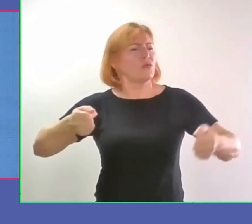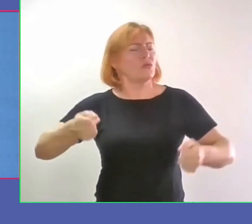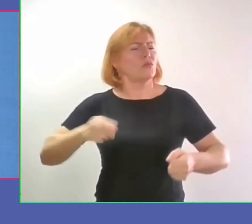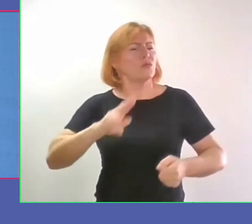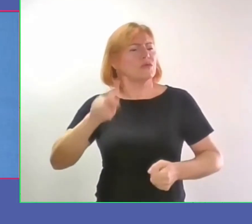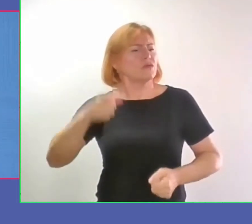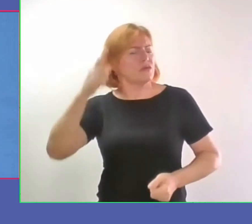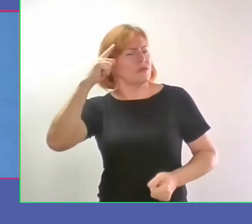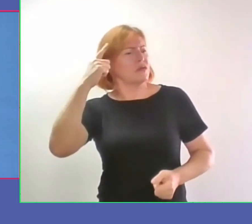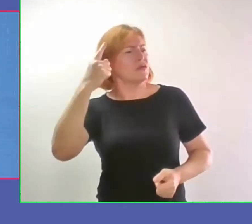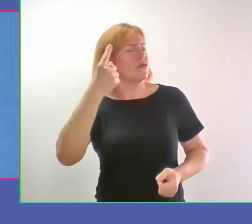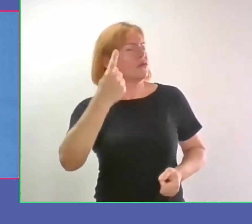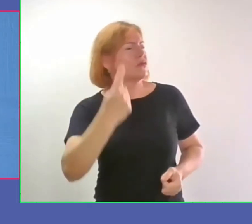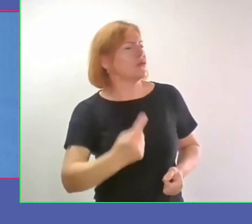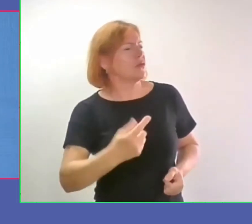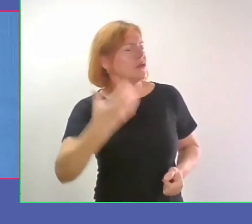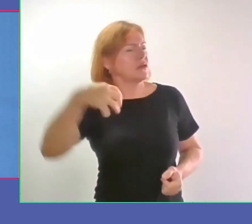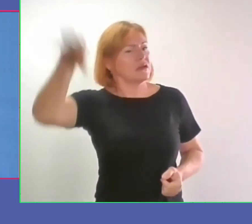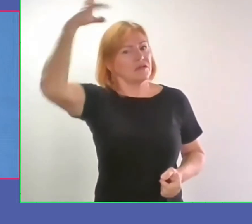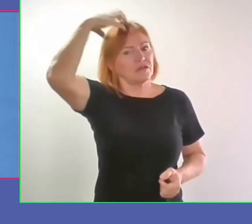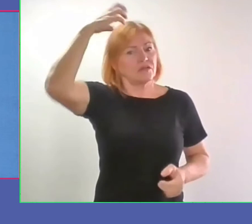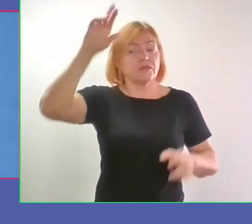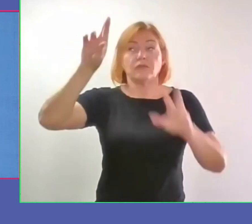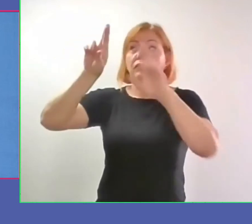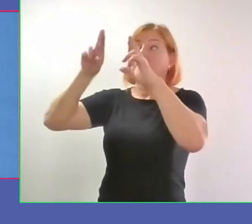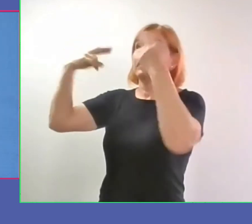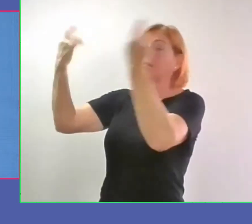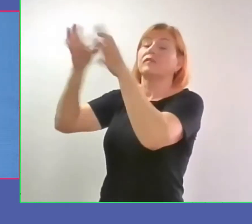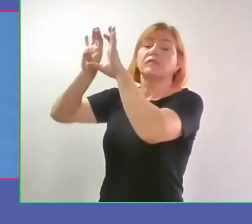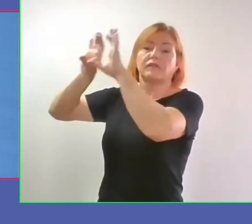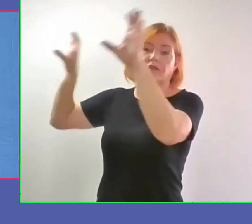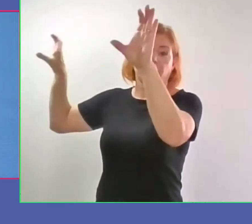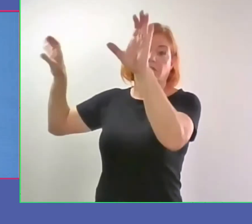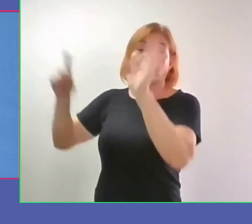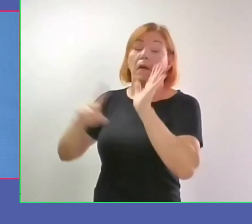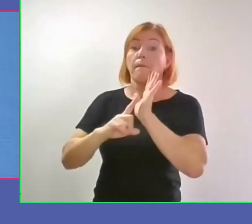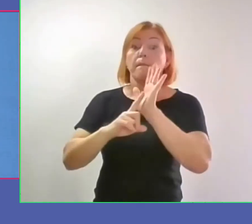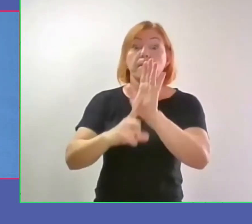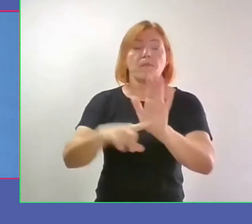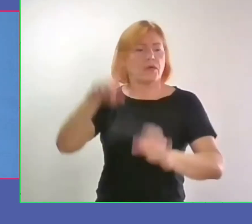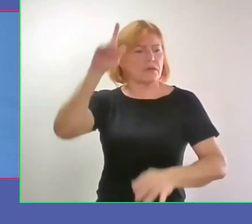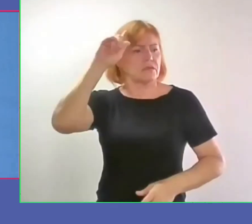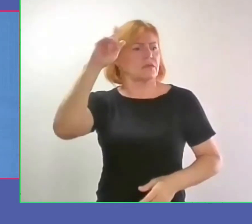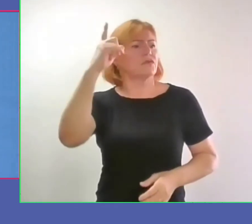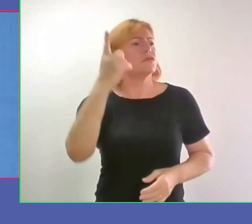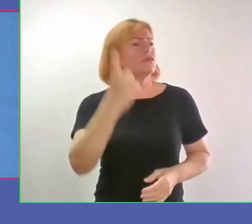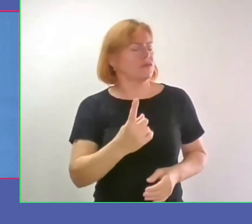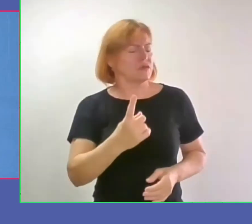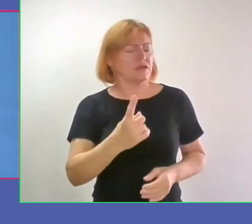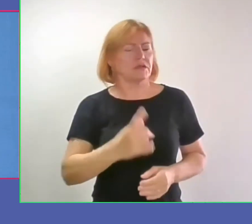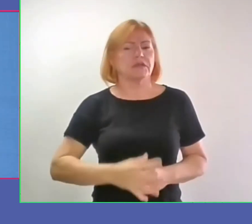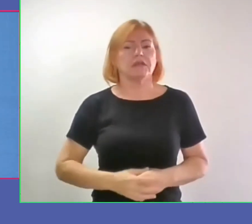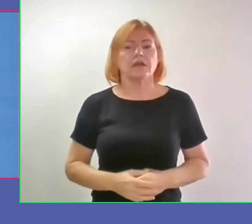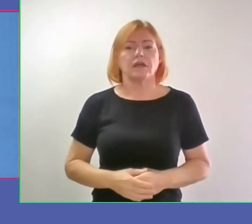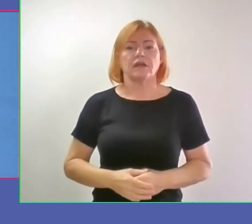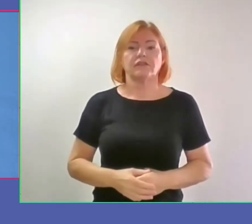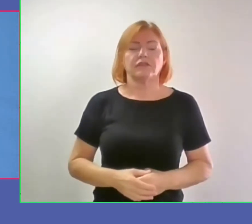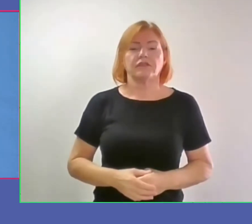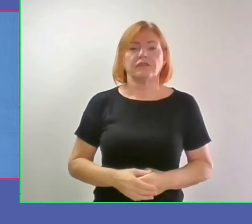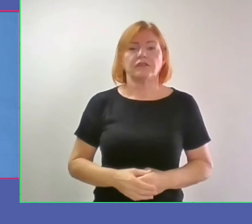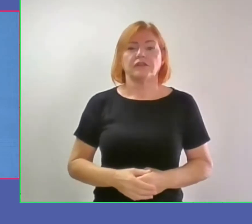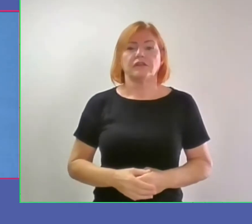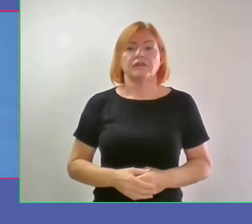dos céus. Ele mostra a sua autoridade, eu estou fazendo um resumo, ele mostra a sua autoridade sobre